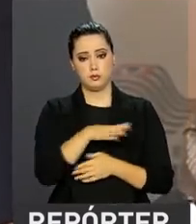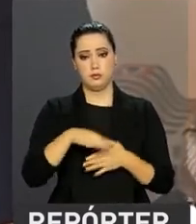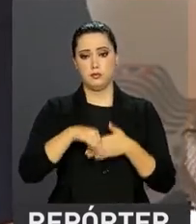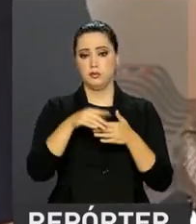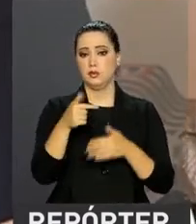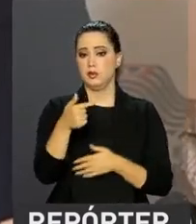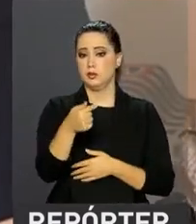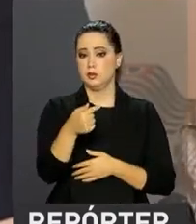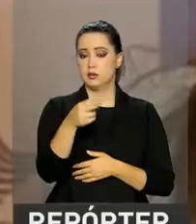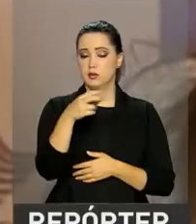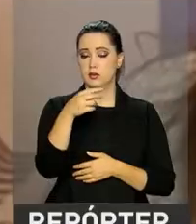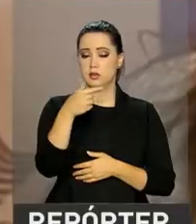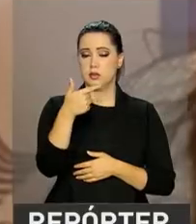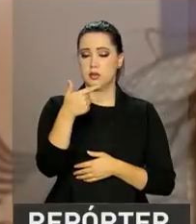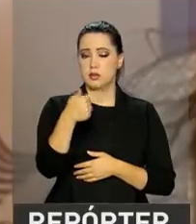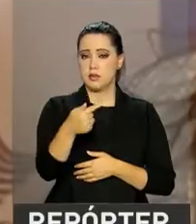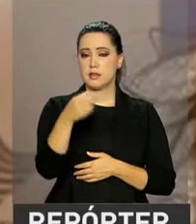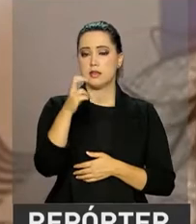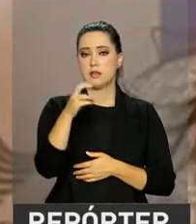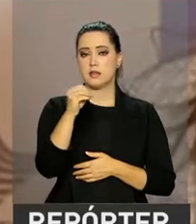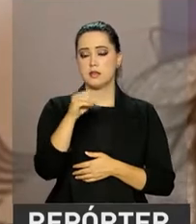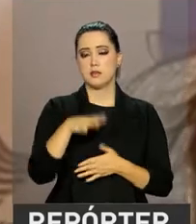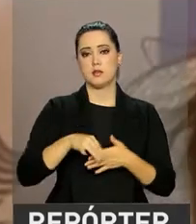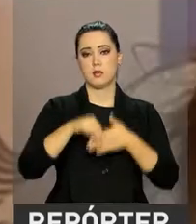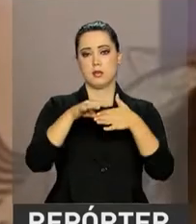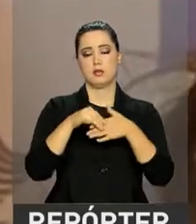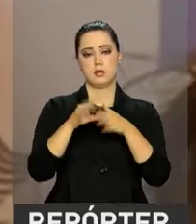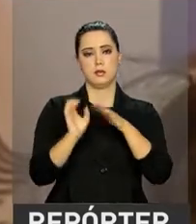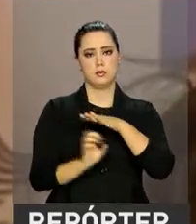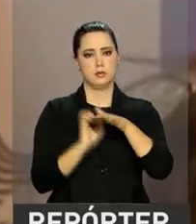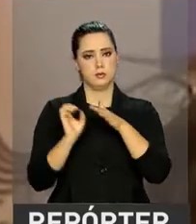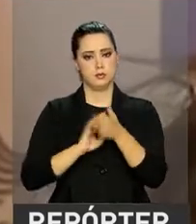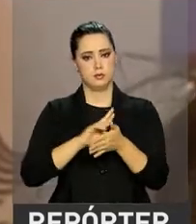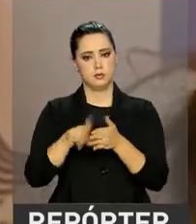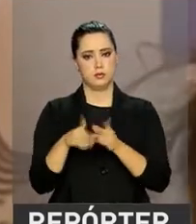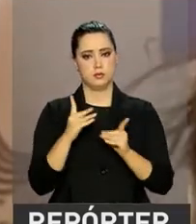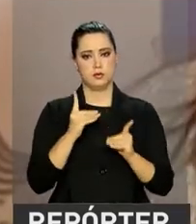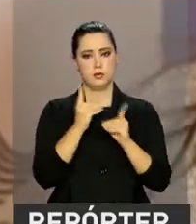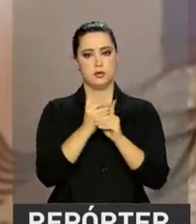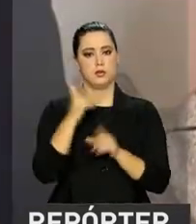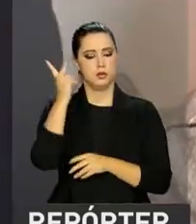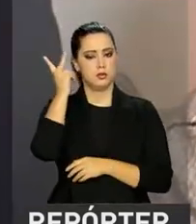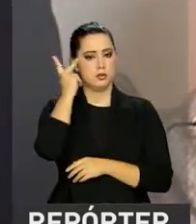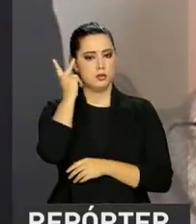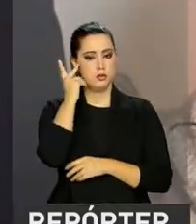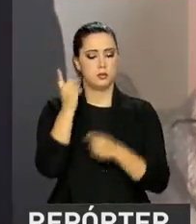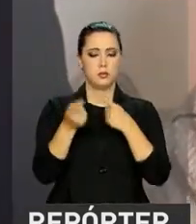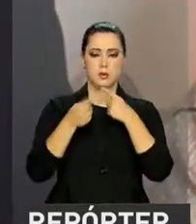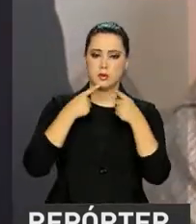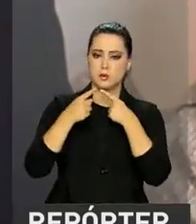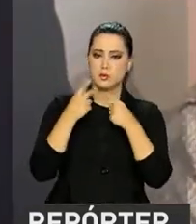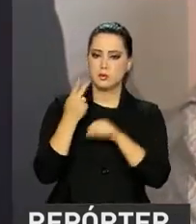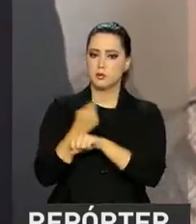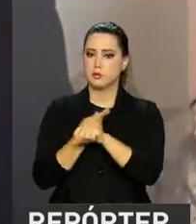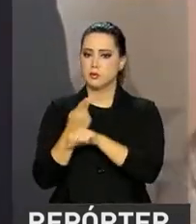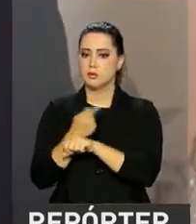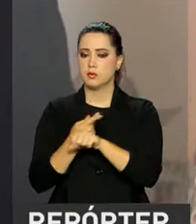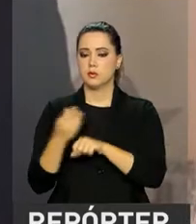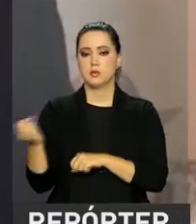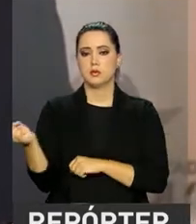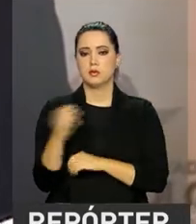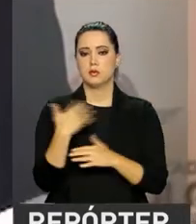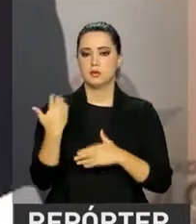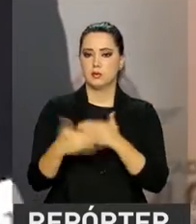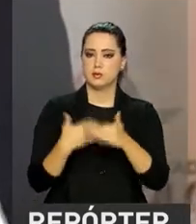750 líderes políticos empresariais e de organizações civis encontraram em são paulo para debater a busca de novas formas de